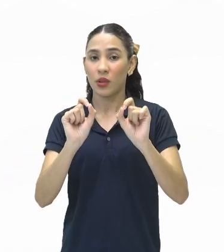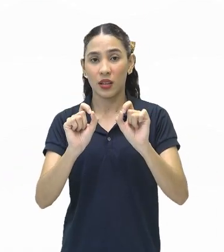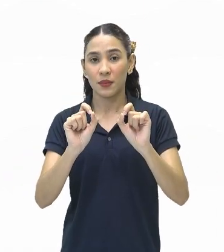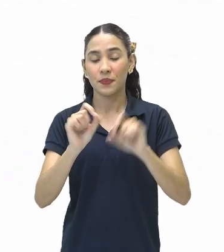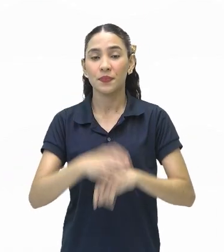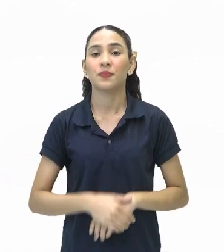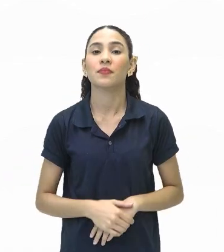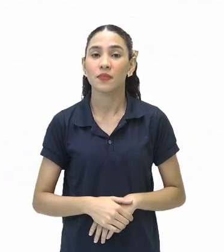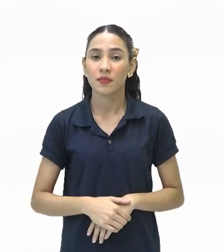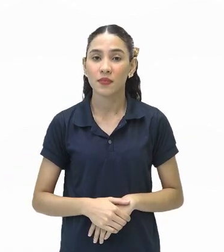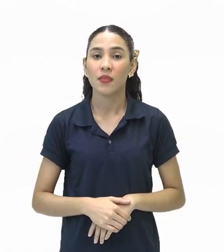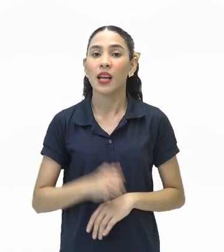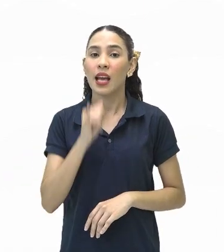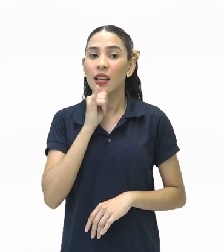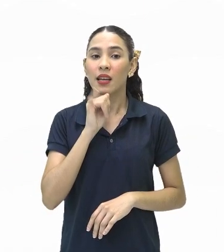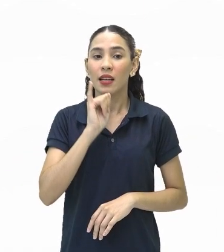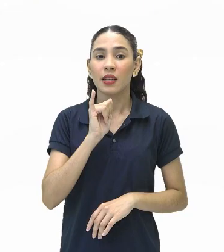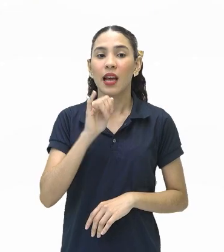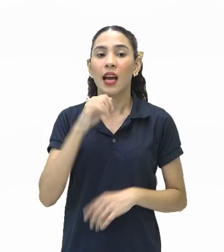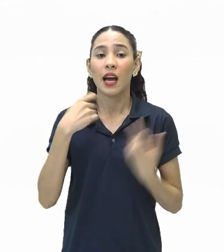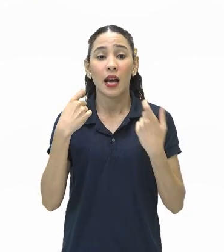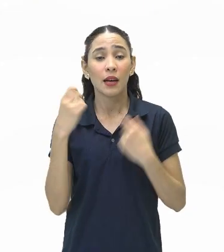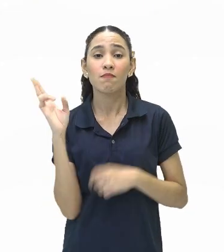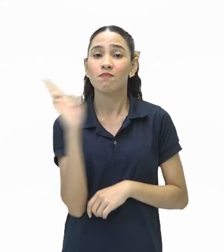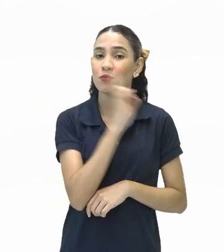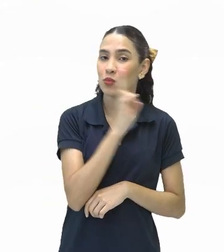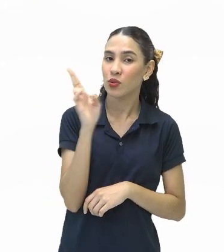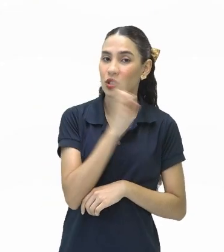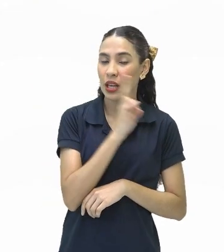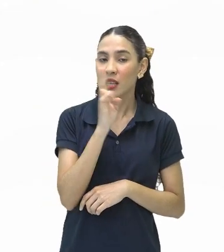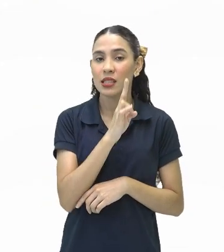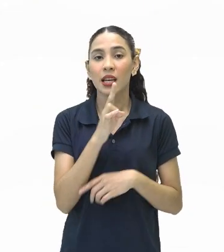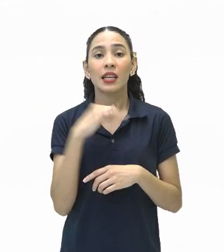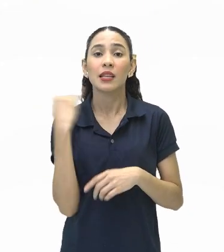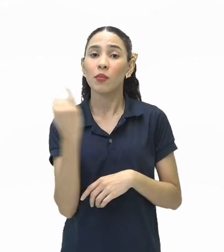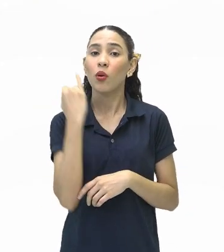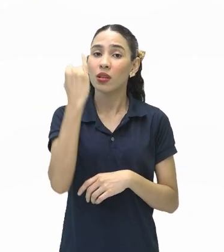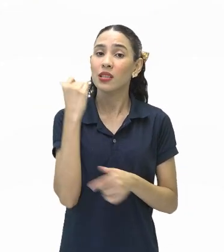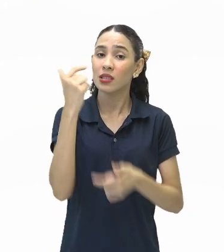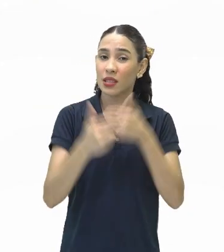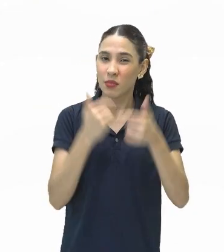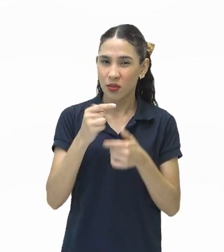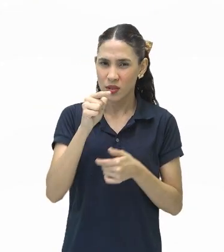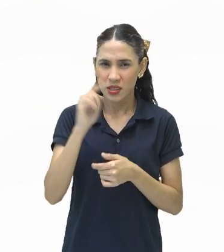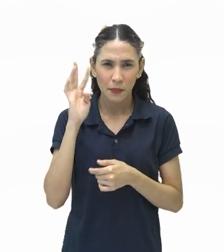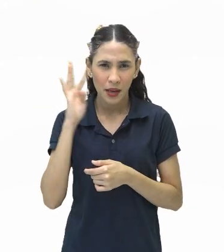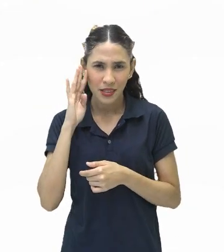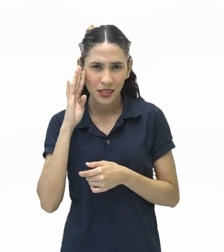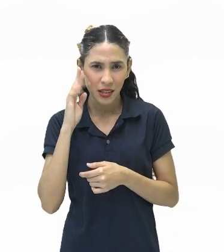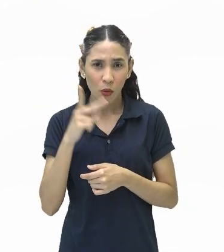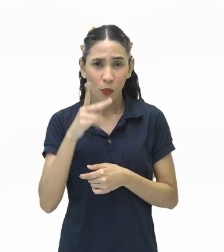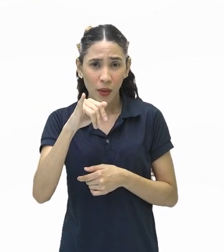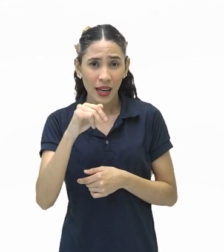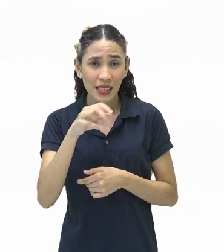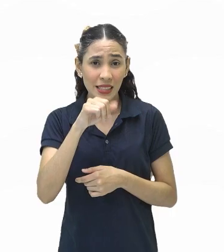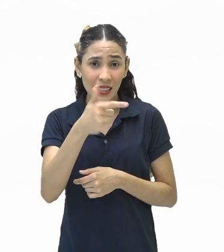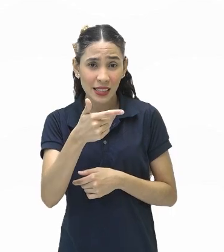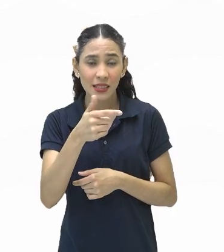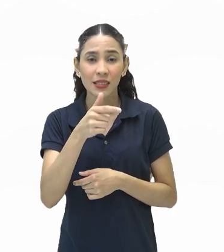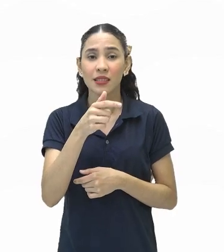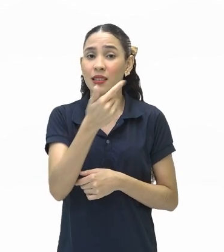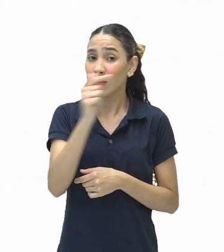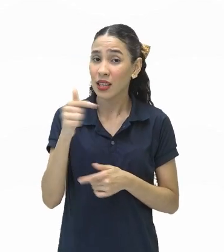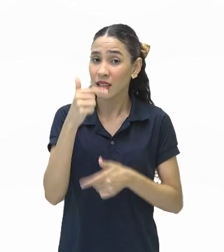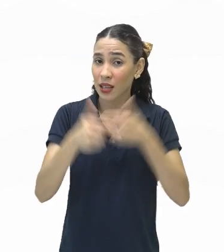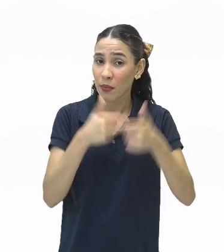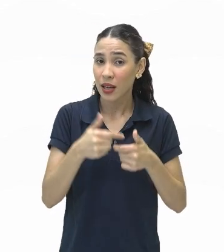À imperiosa necessidade de trabalho. Imaginem um pai de família sem trabalho. Imagine